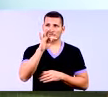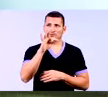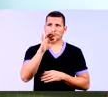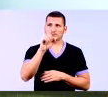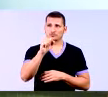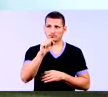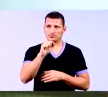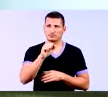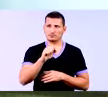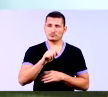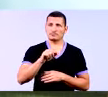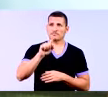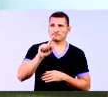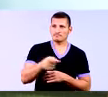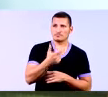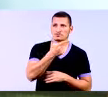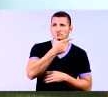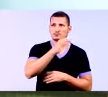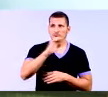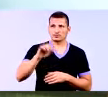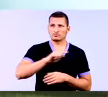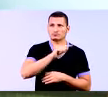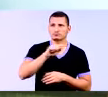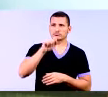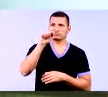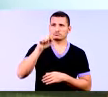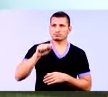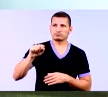vai dar 2.400, vai dar 1.200. Então, quanto